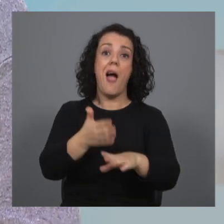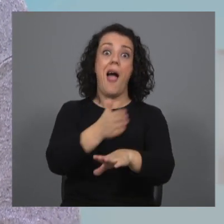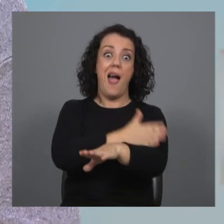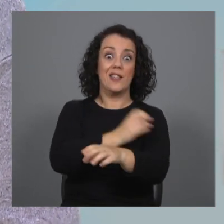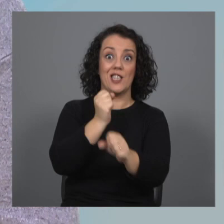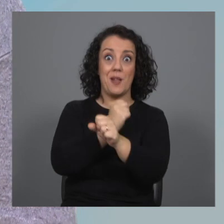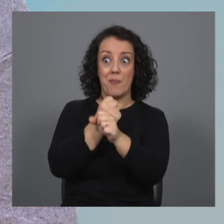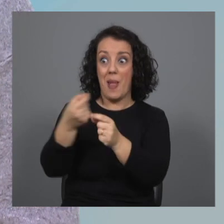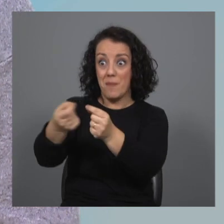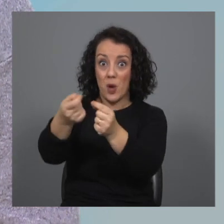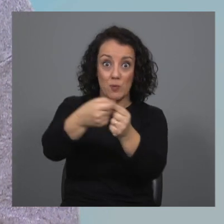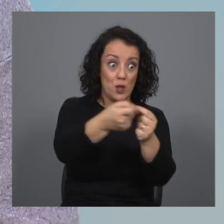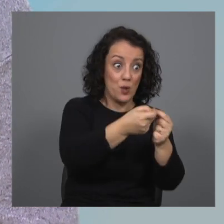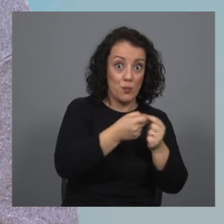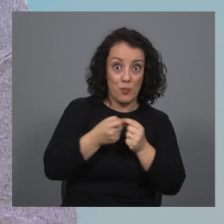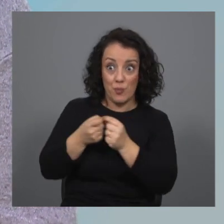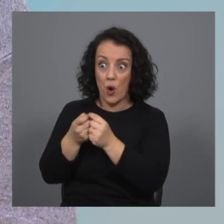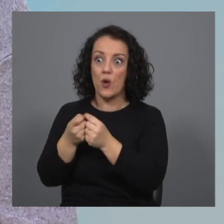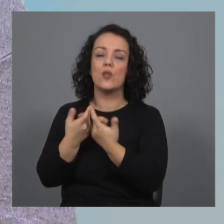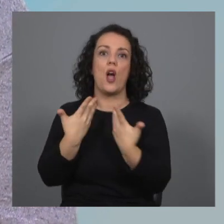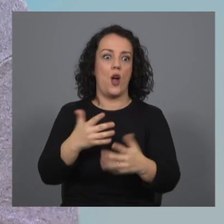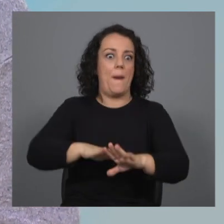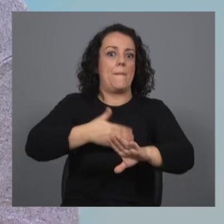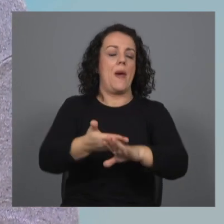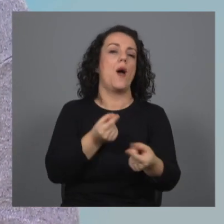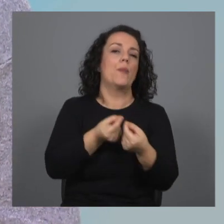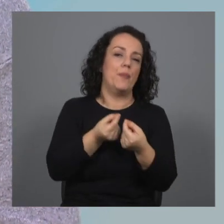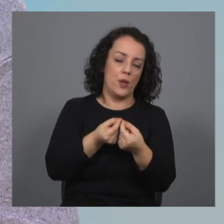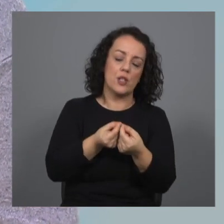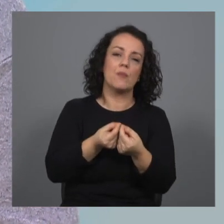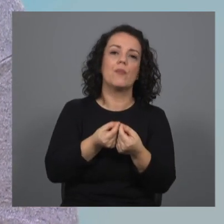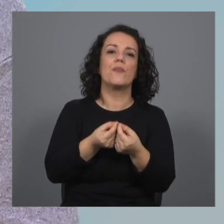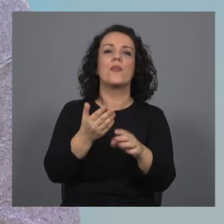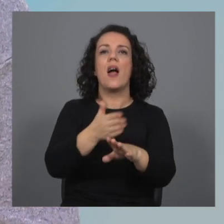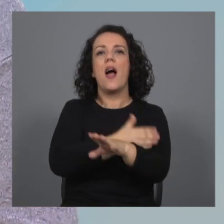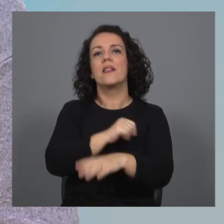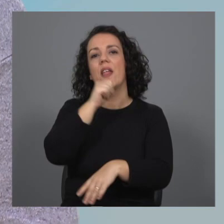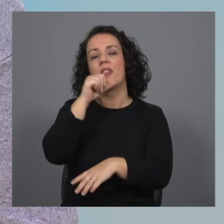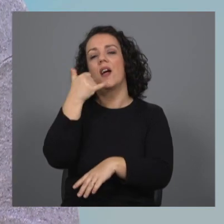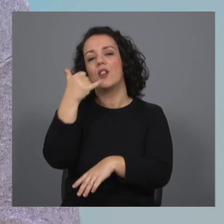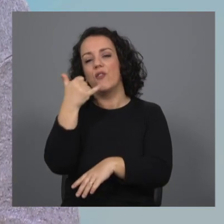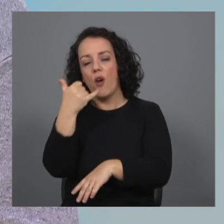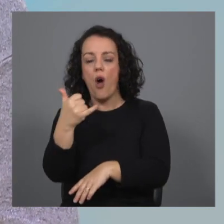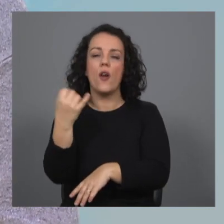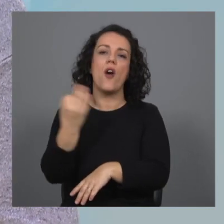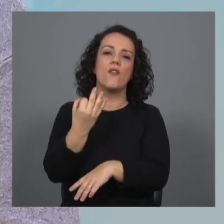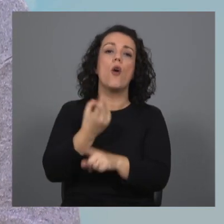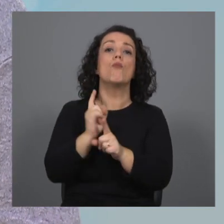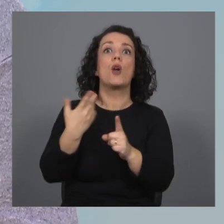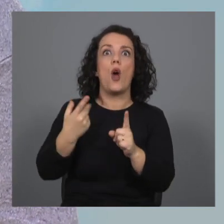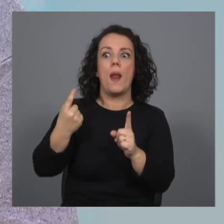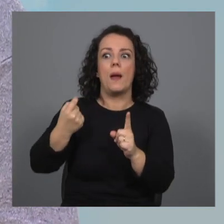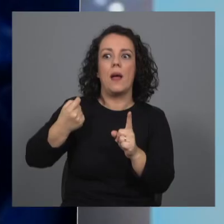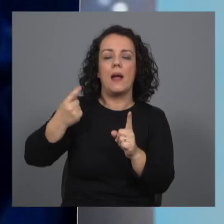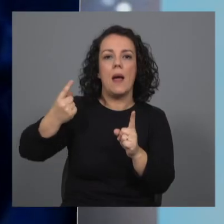proximidade ainda se tornou mais próximo. Portanto, de facto, um acompanhamento que era feito habitualmente, apesar de ser ao telefone, porque é mais regular. Sim. É